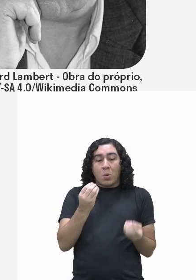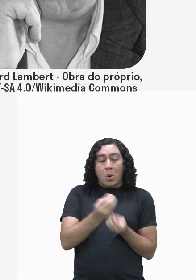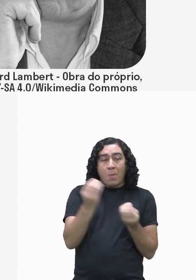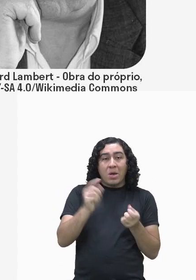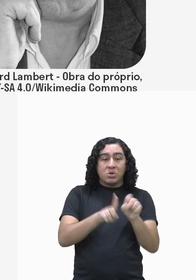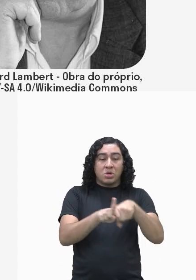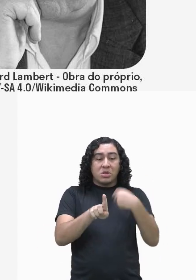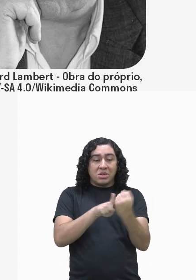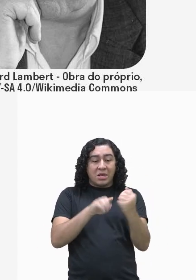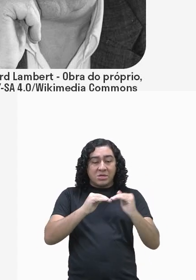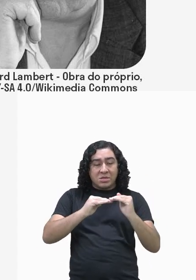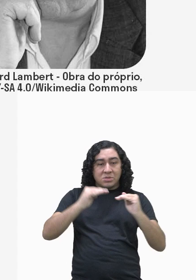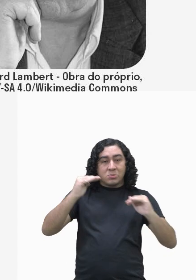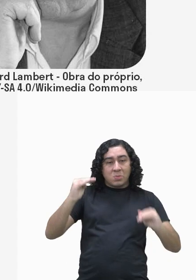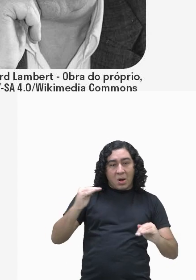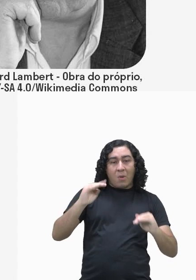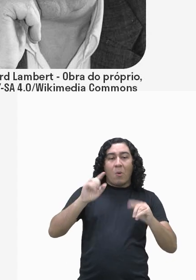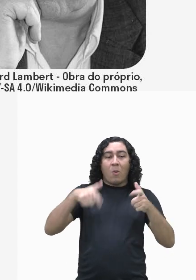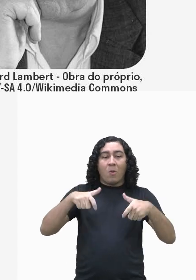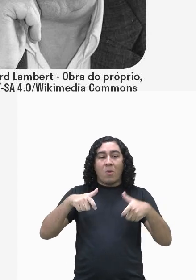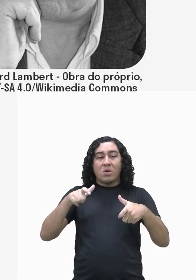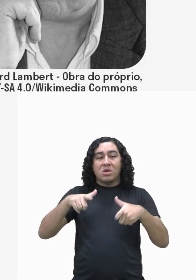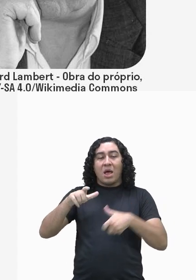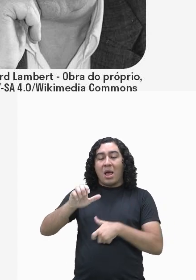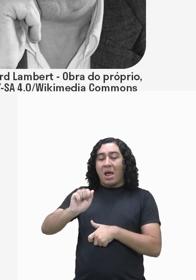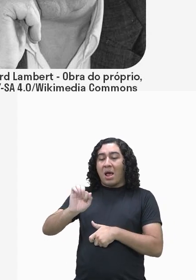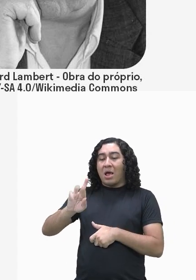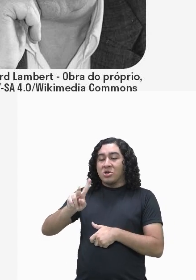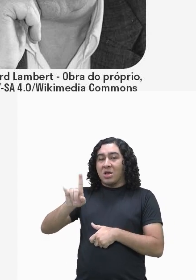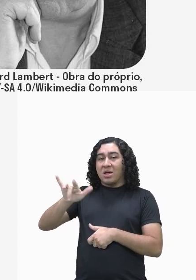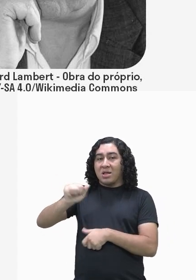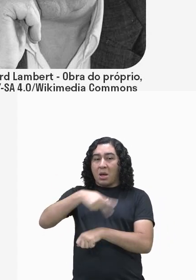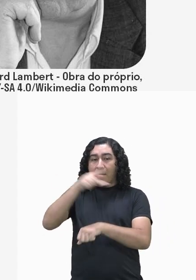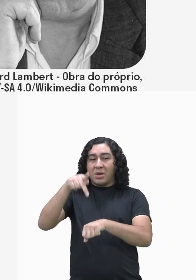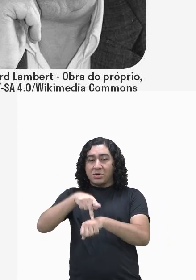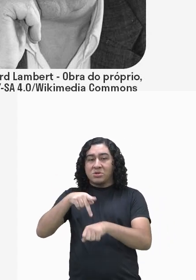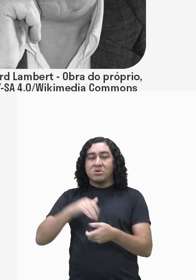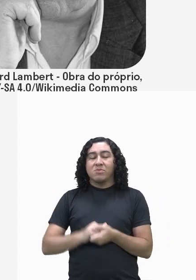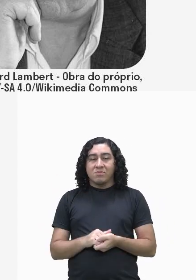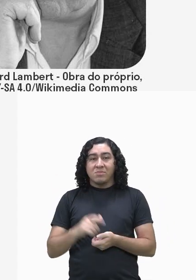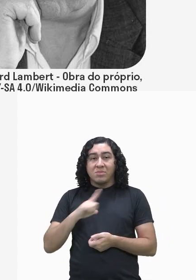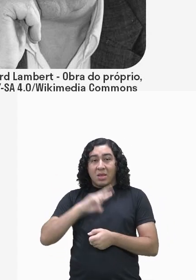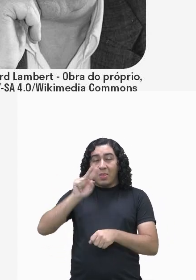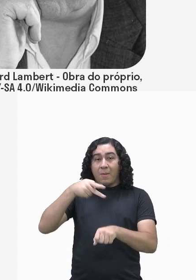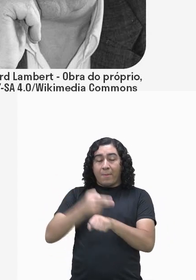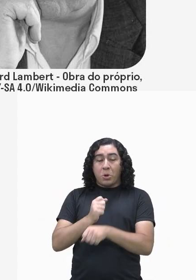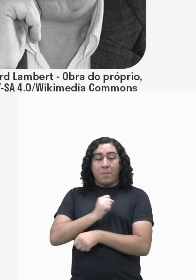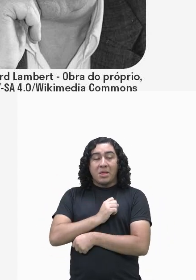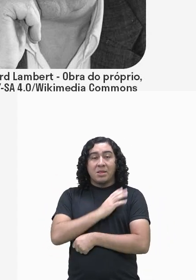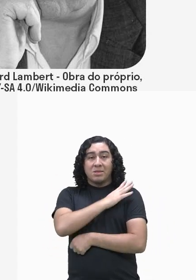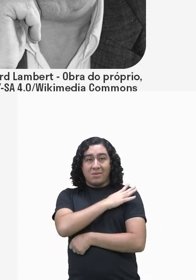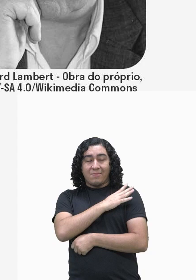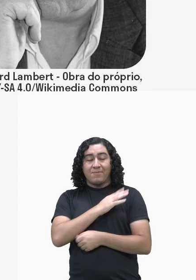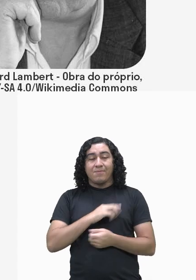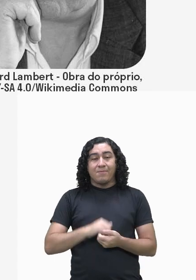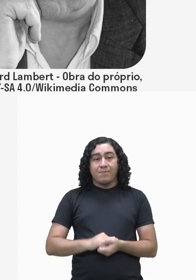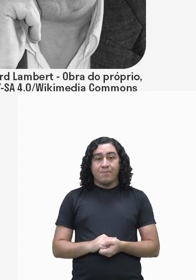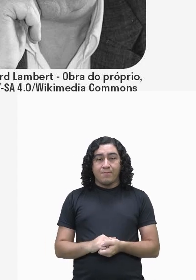em Kabylia, na Argélia, quando prestou serviço militar. Só para efeito